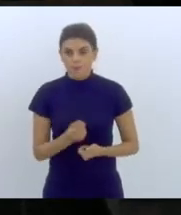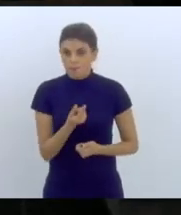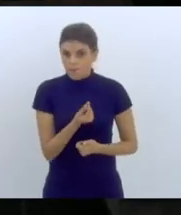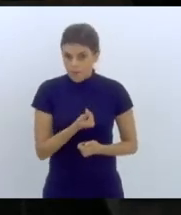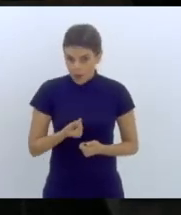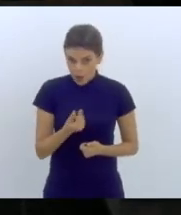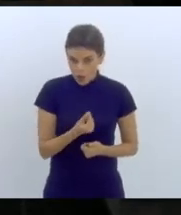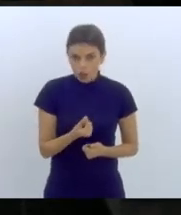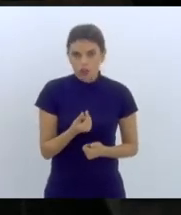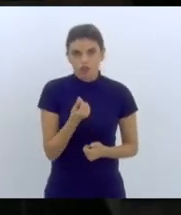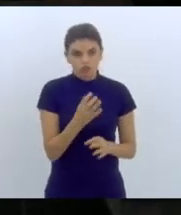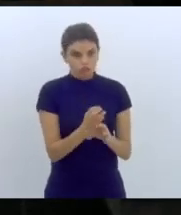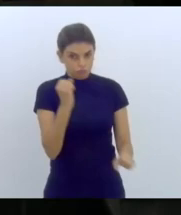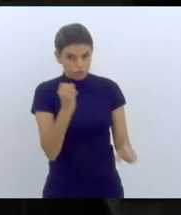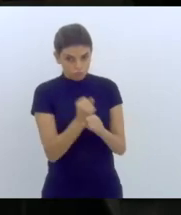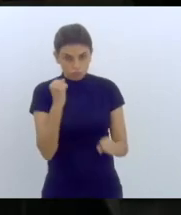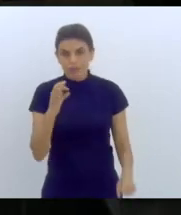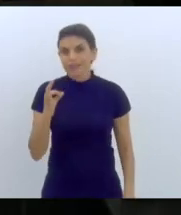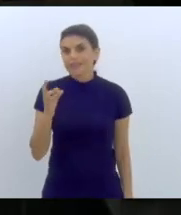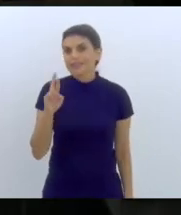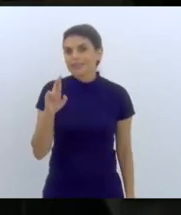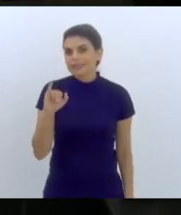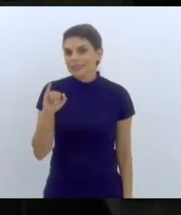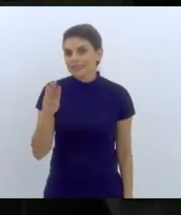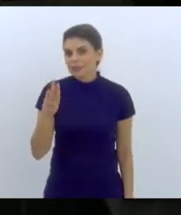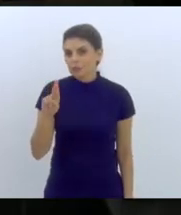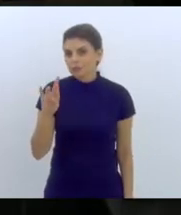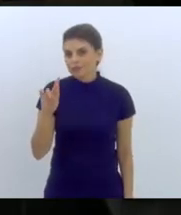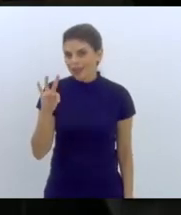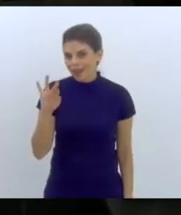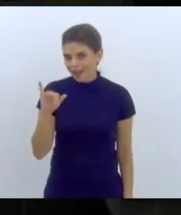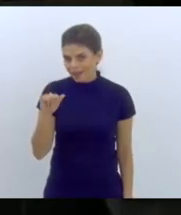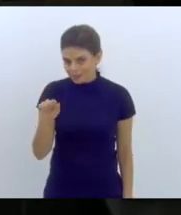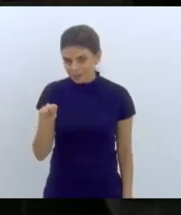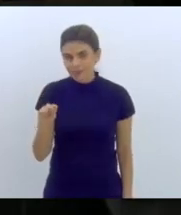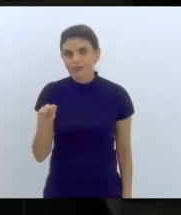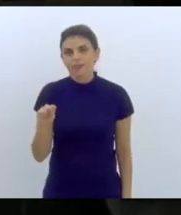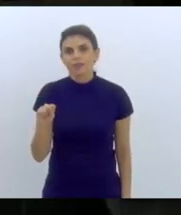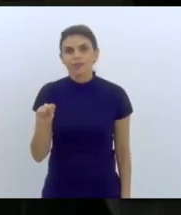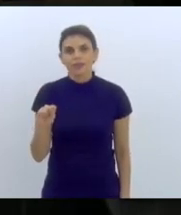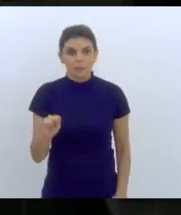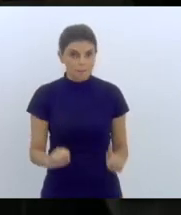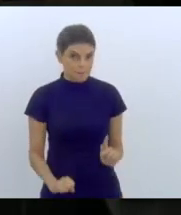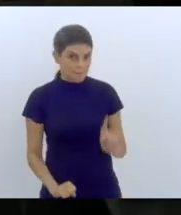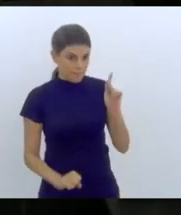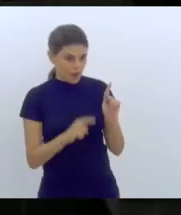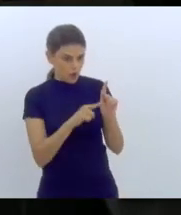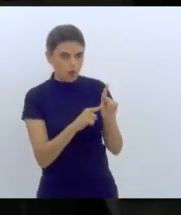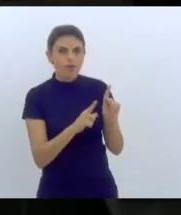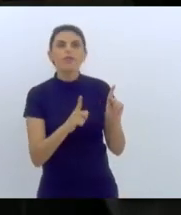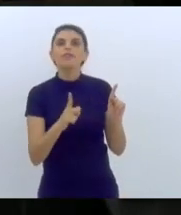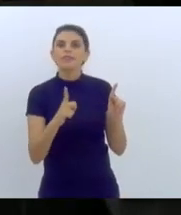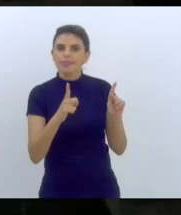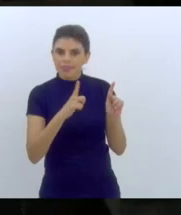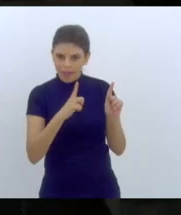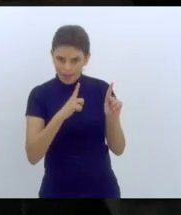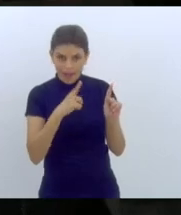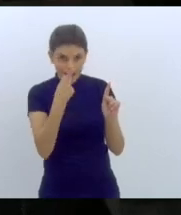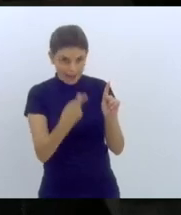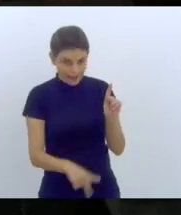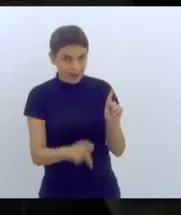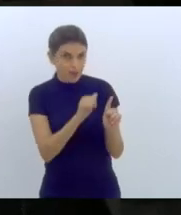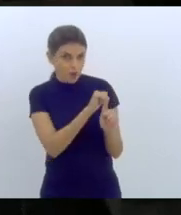tributárias, só em demandas tributárias, a Petrobras tem com o Estado do Rio de